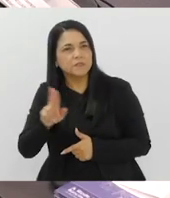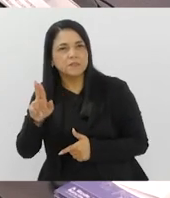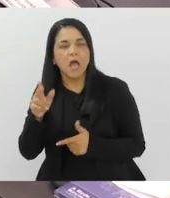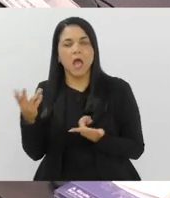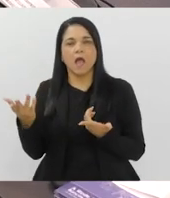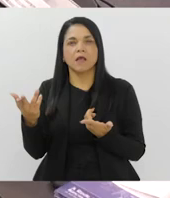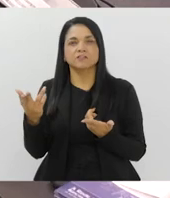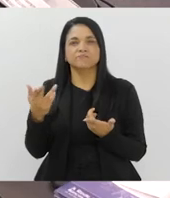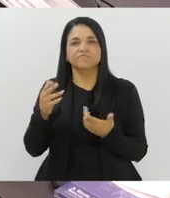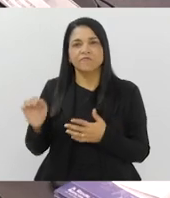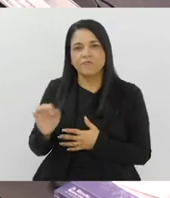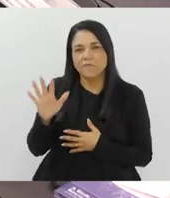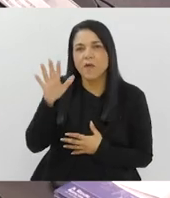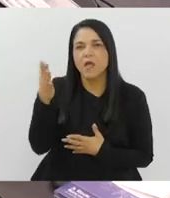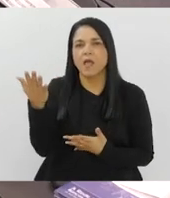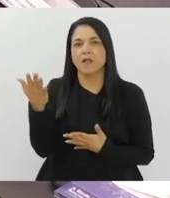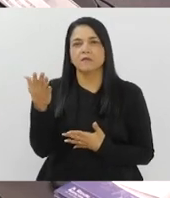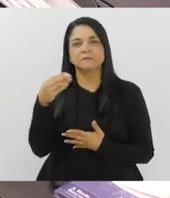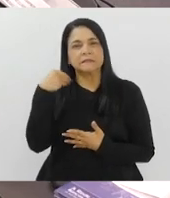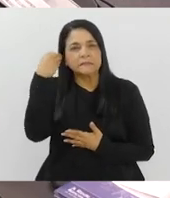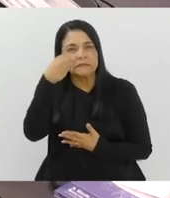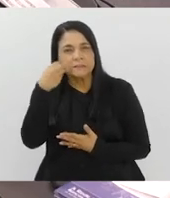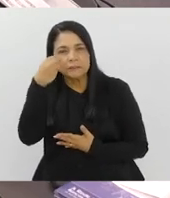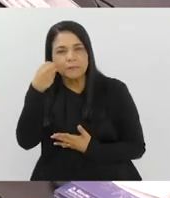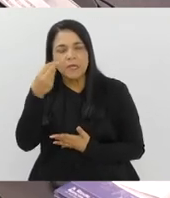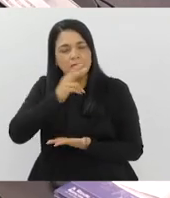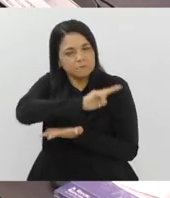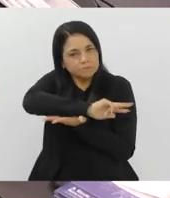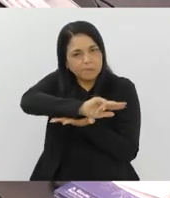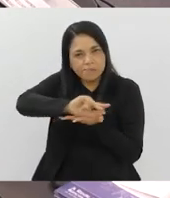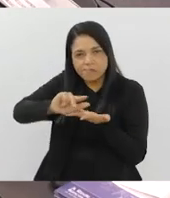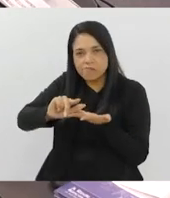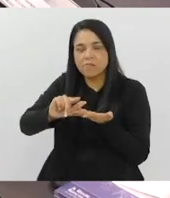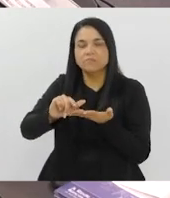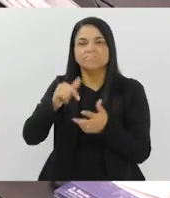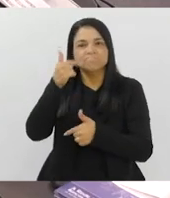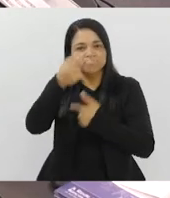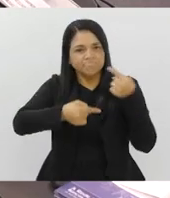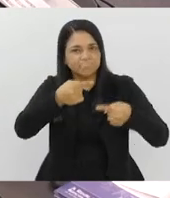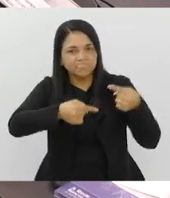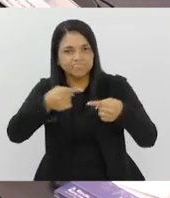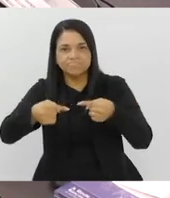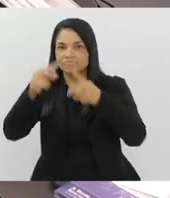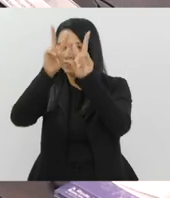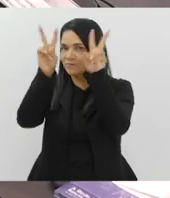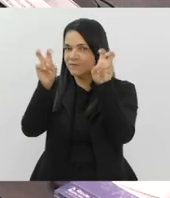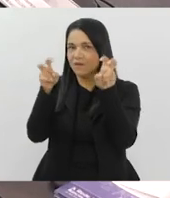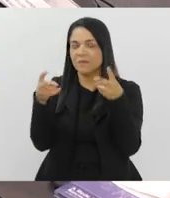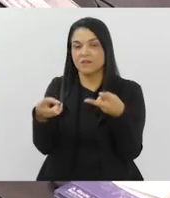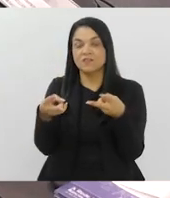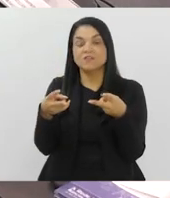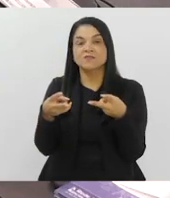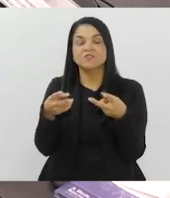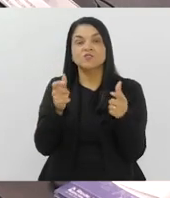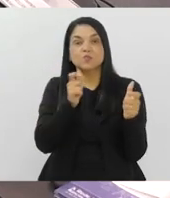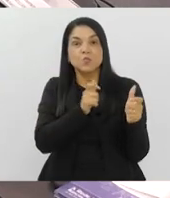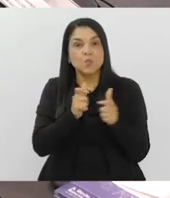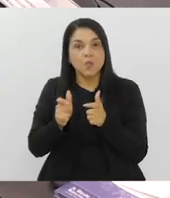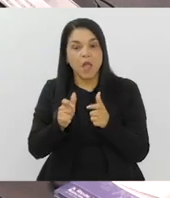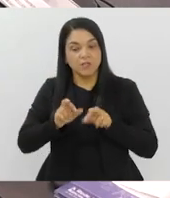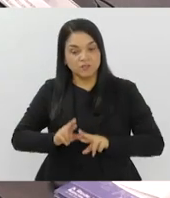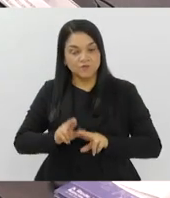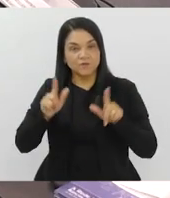partir das favelas, a partir de experiências tão diversas e que estão se debruçando sobre esse tema de um lugar sempre